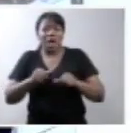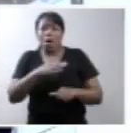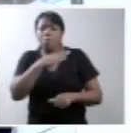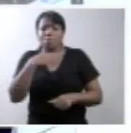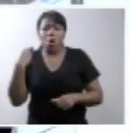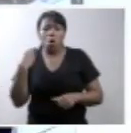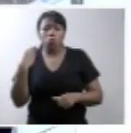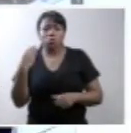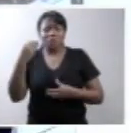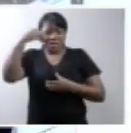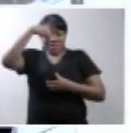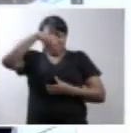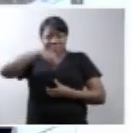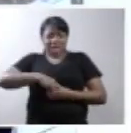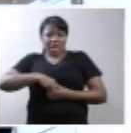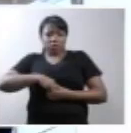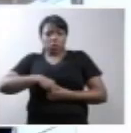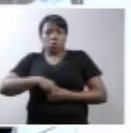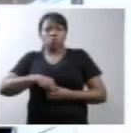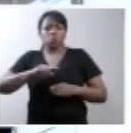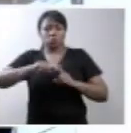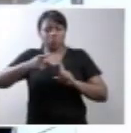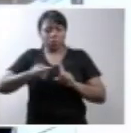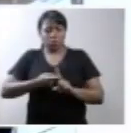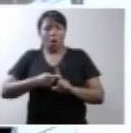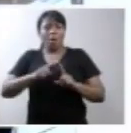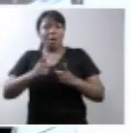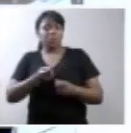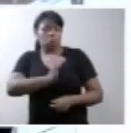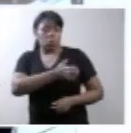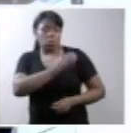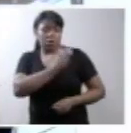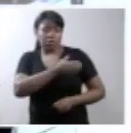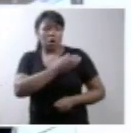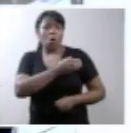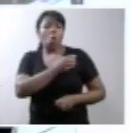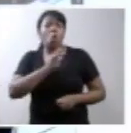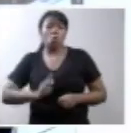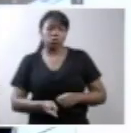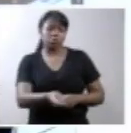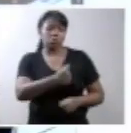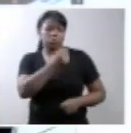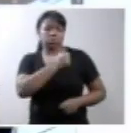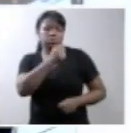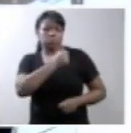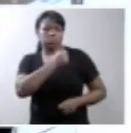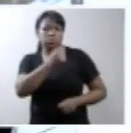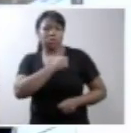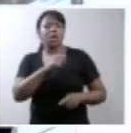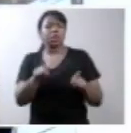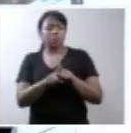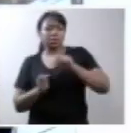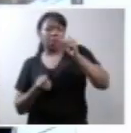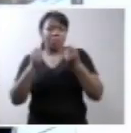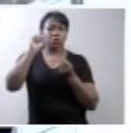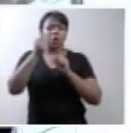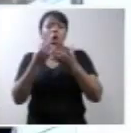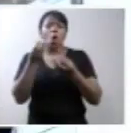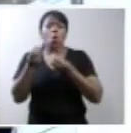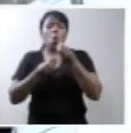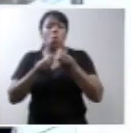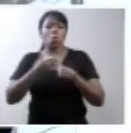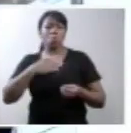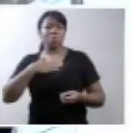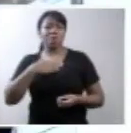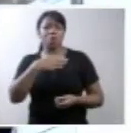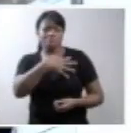está morta uma criança dentro de meu útero que está que está com coração batendo que está se mexendo dizer que esse